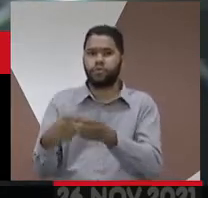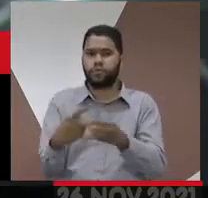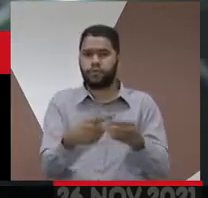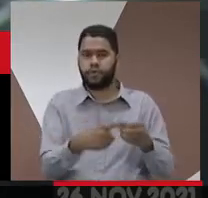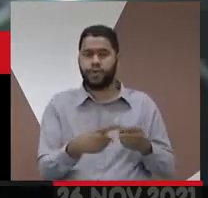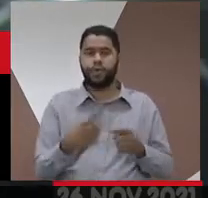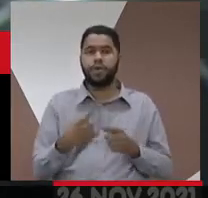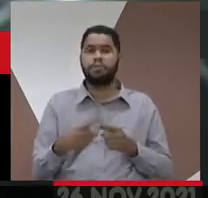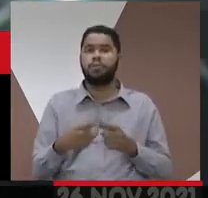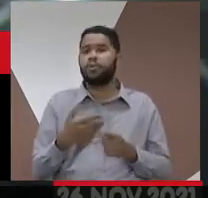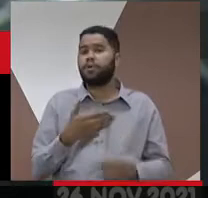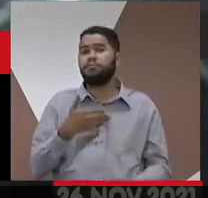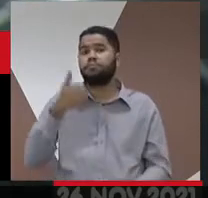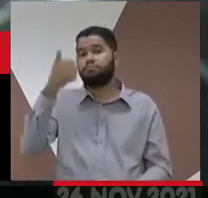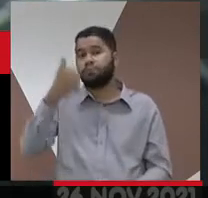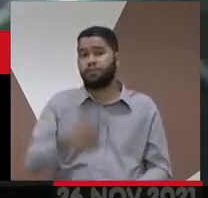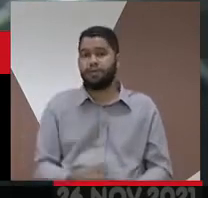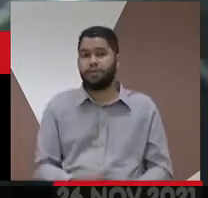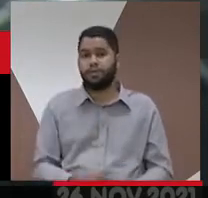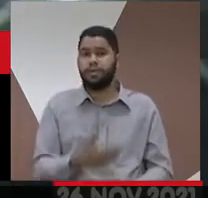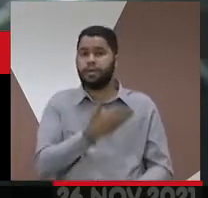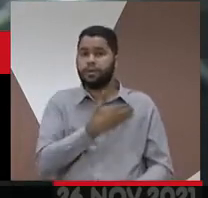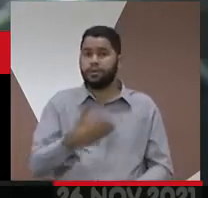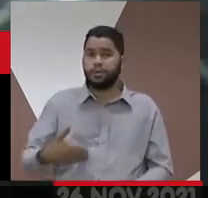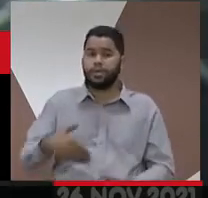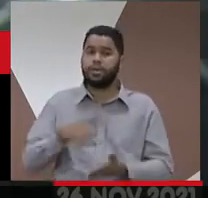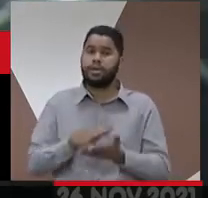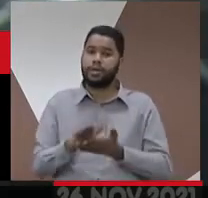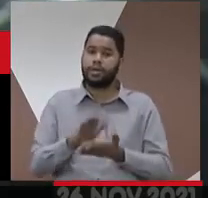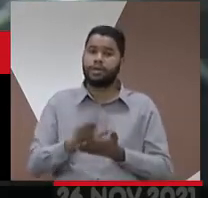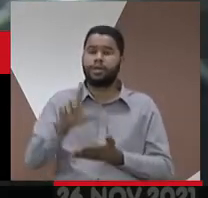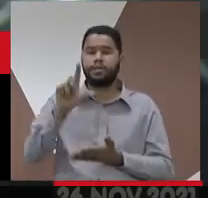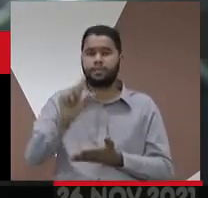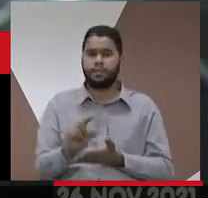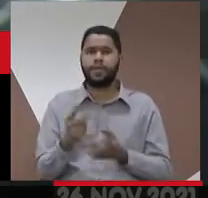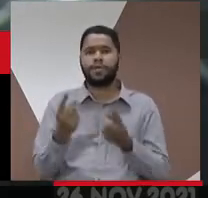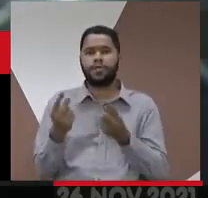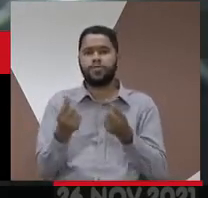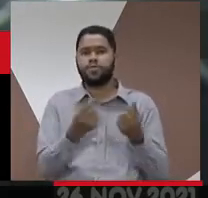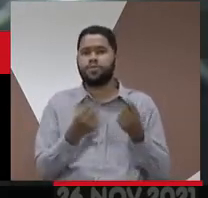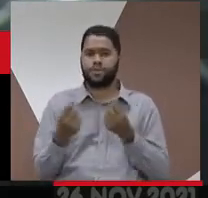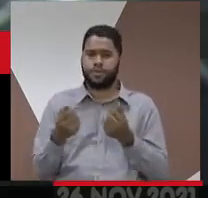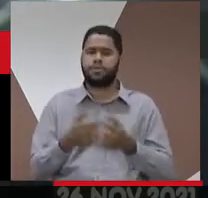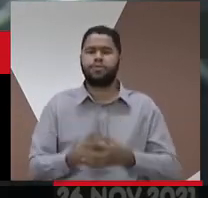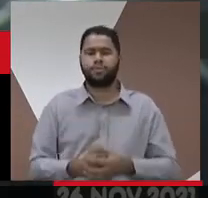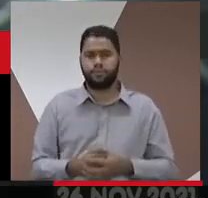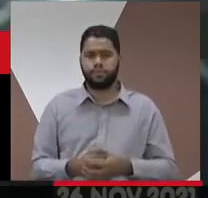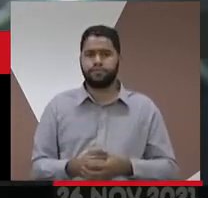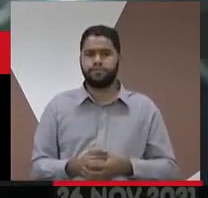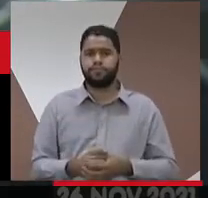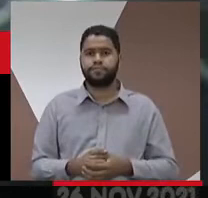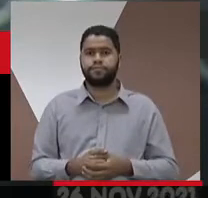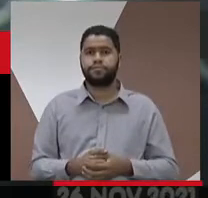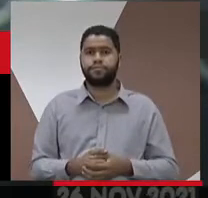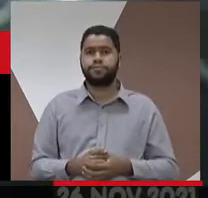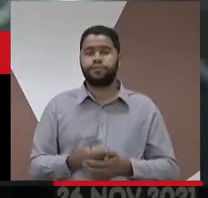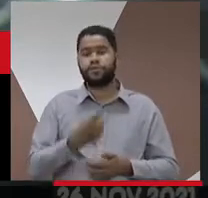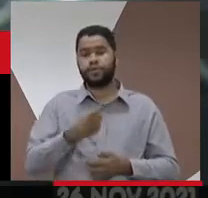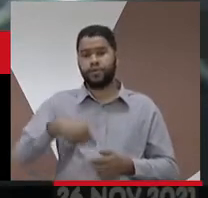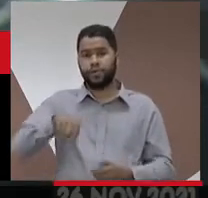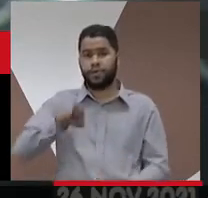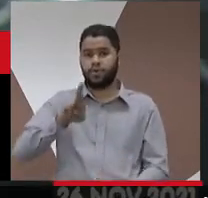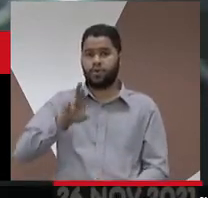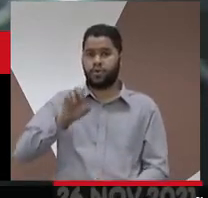Por que que ele é melhor? Até para o Estado gastar menos dinheiro com o município de Brumadinho. Nós, até no